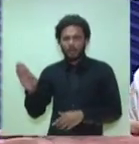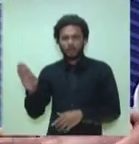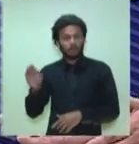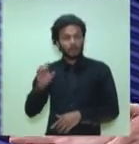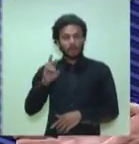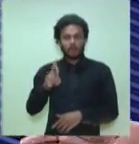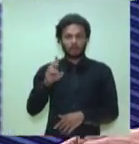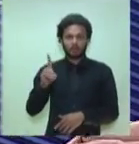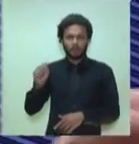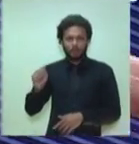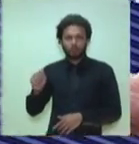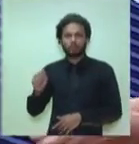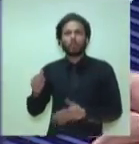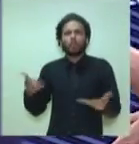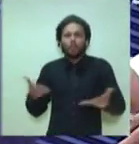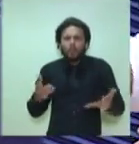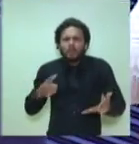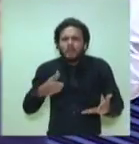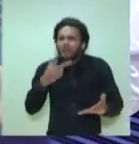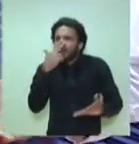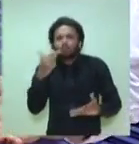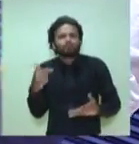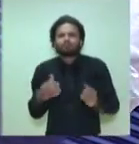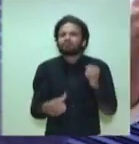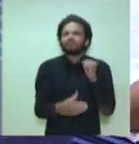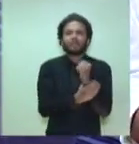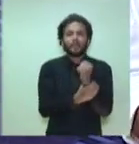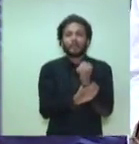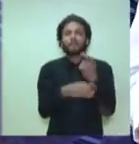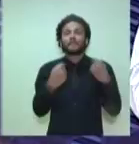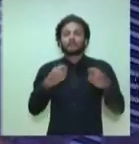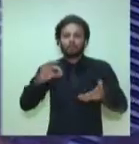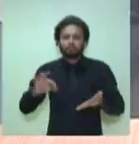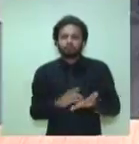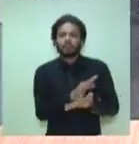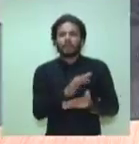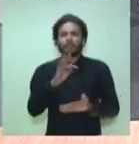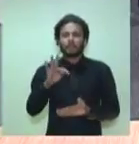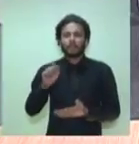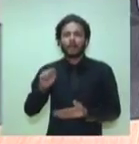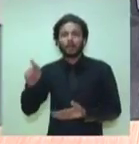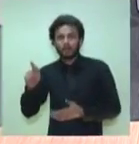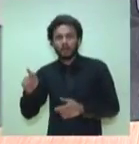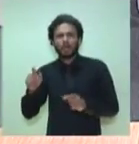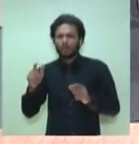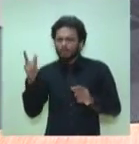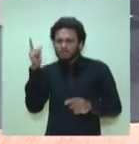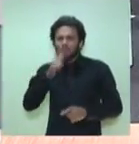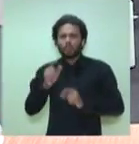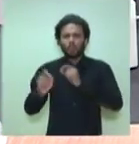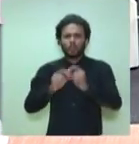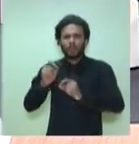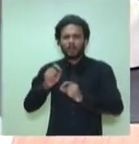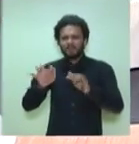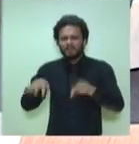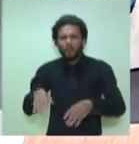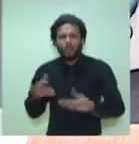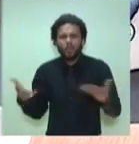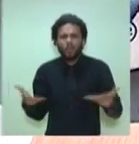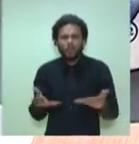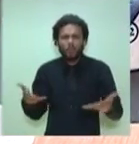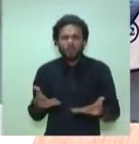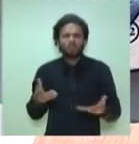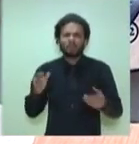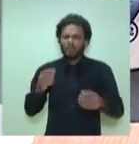grande instabilidade e que precisam da assinatura de um TAG para garantir estabilidade e para garantir o fim do vergonhoso salário